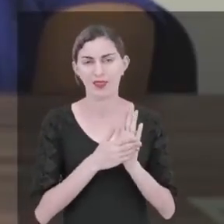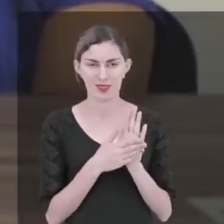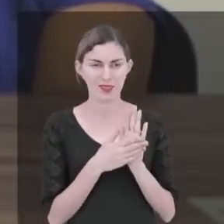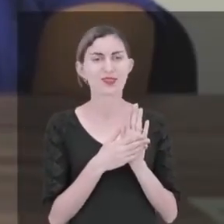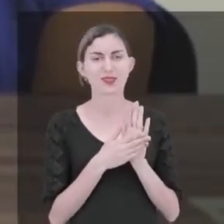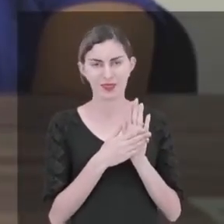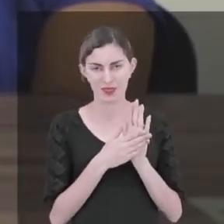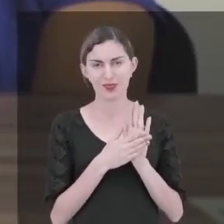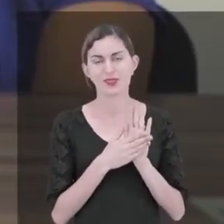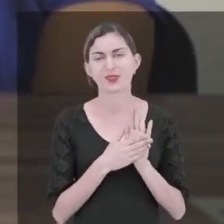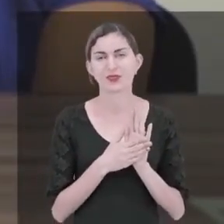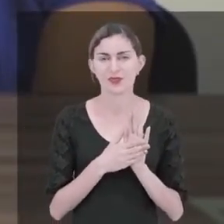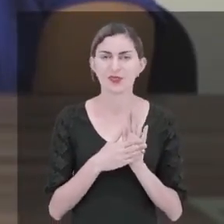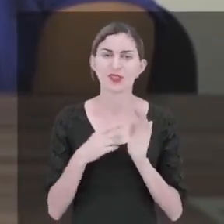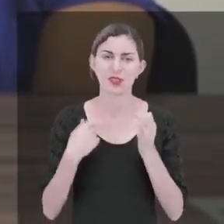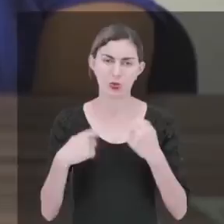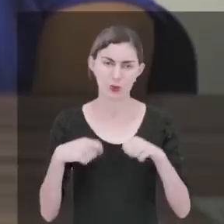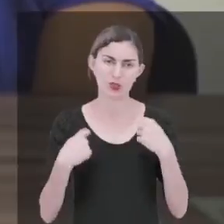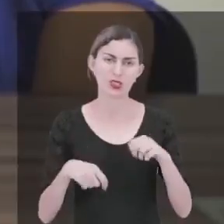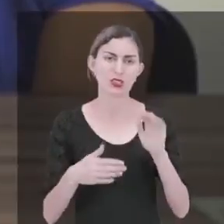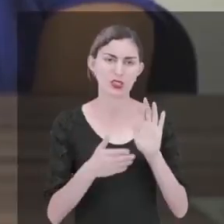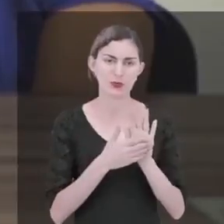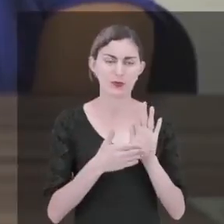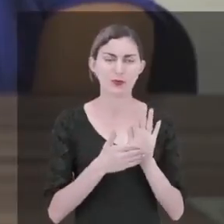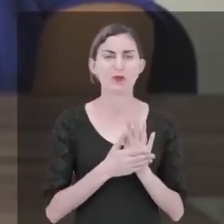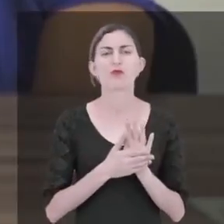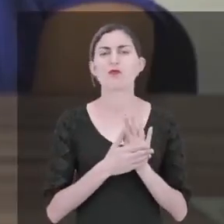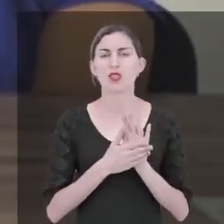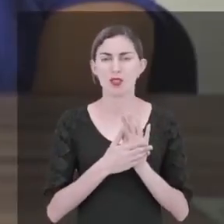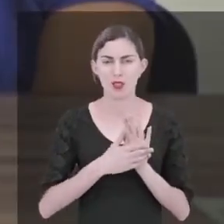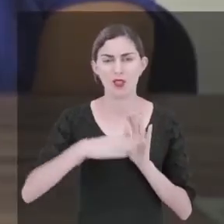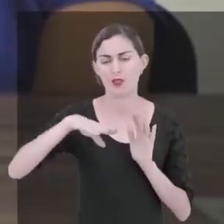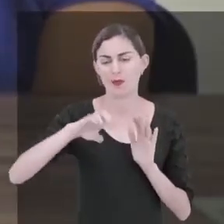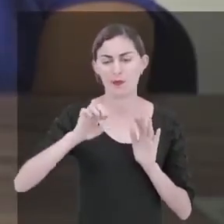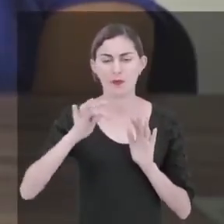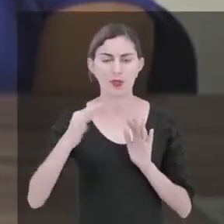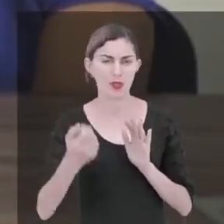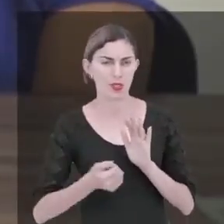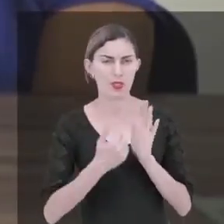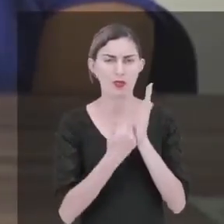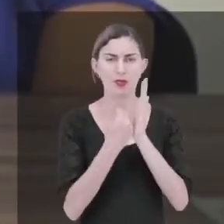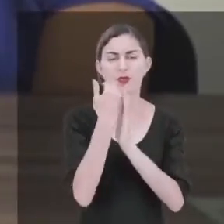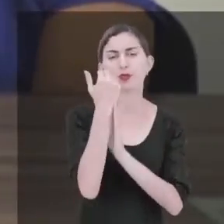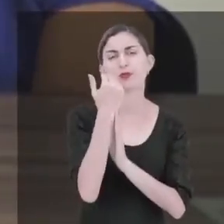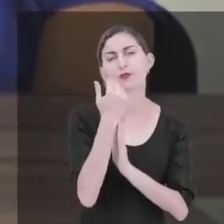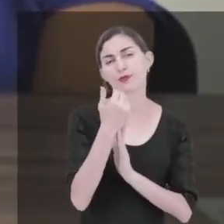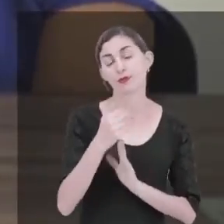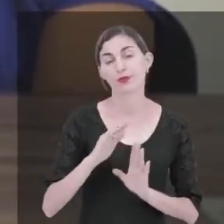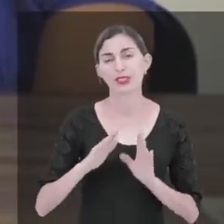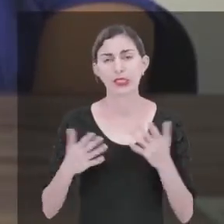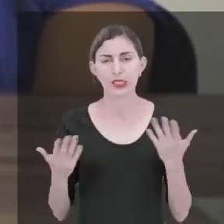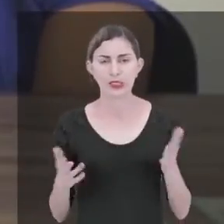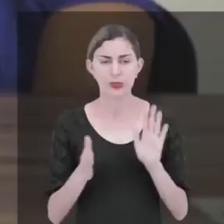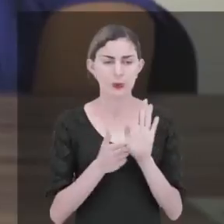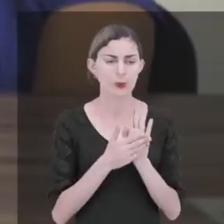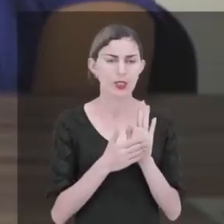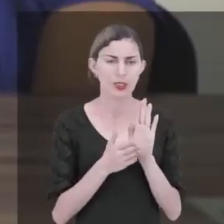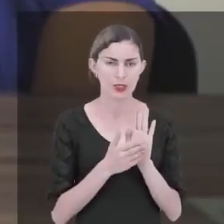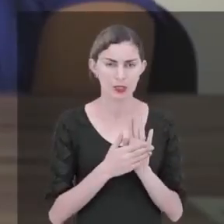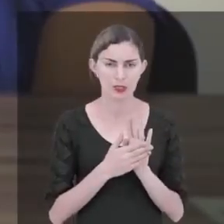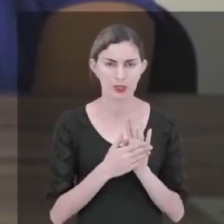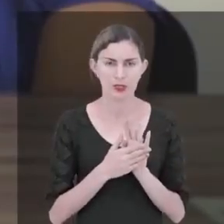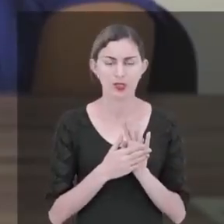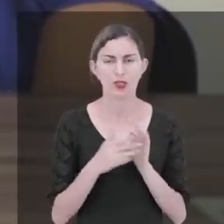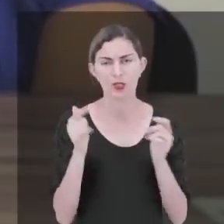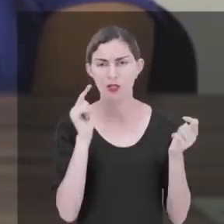metas a bater. A gente não fala nem a alcançar, a bater mesmo, a bater essa meta e ultrapassá-las. Essas